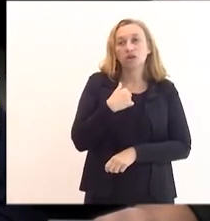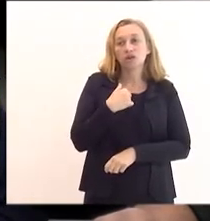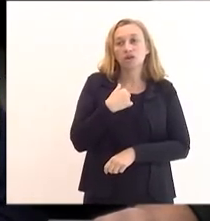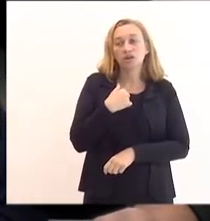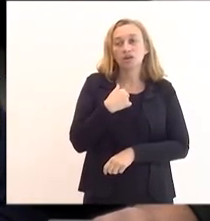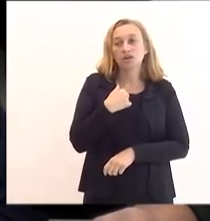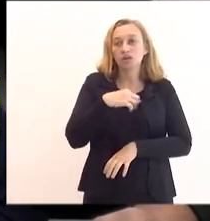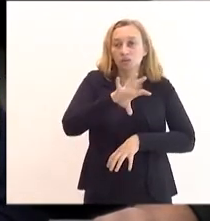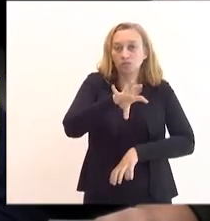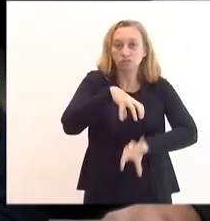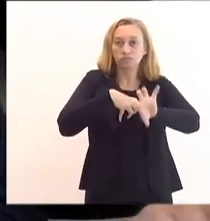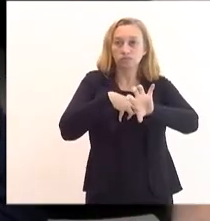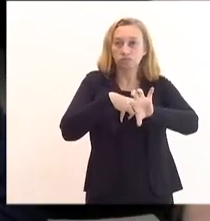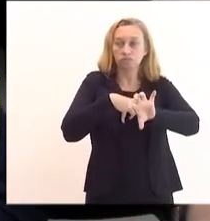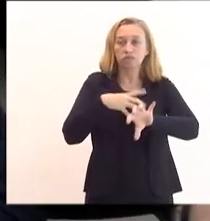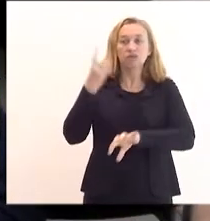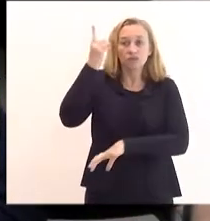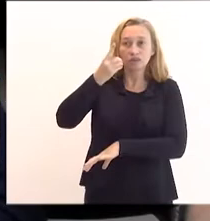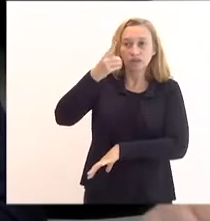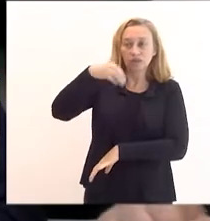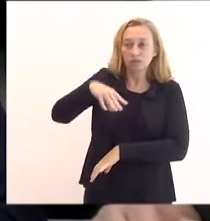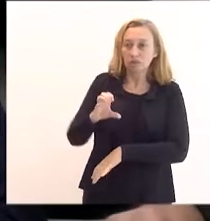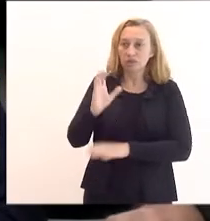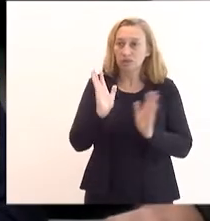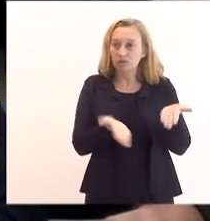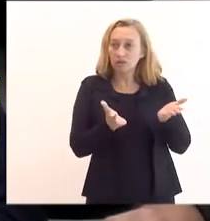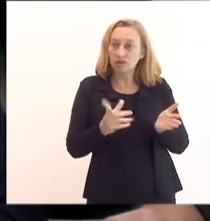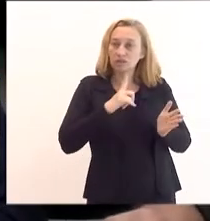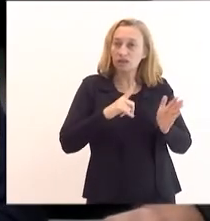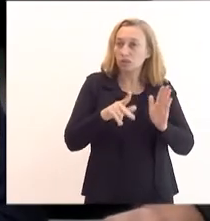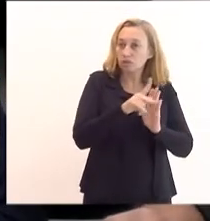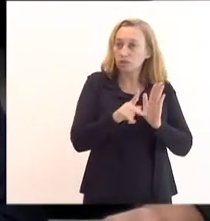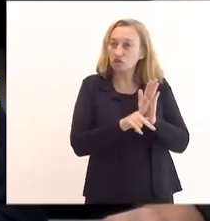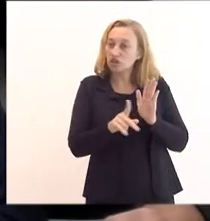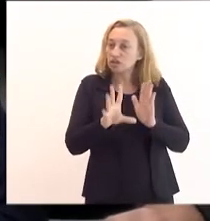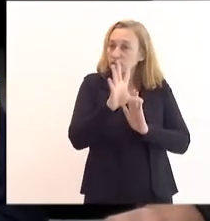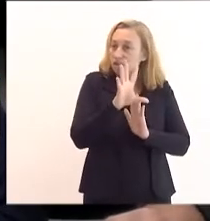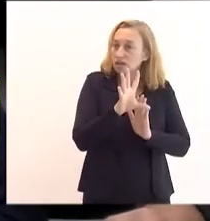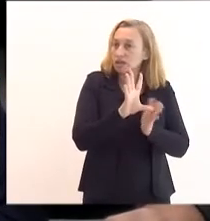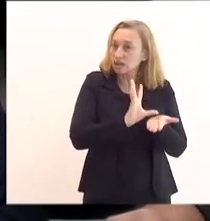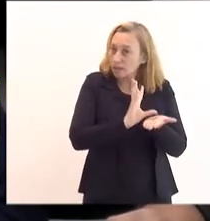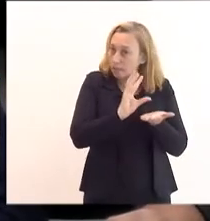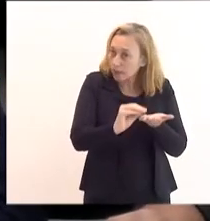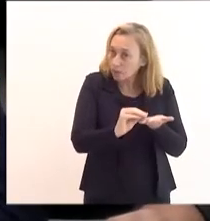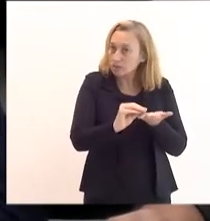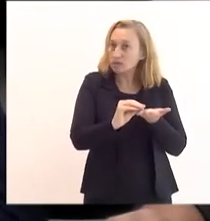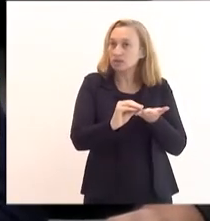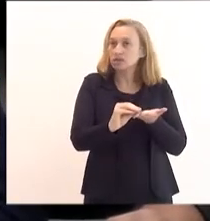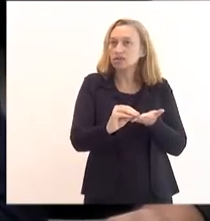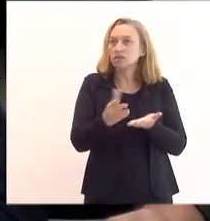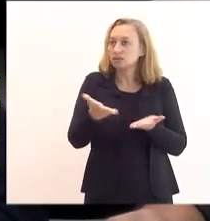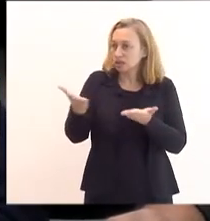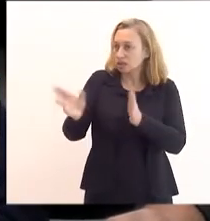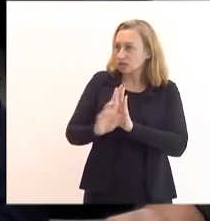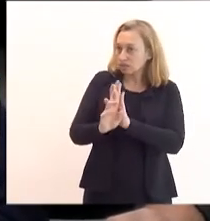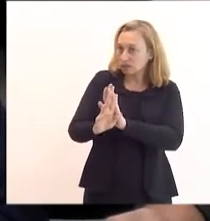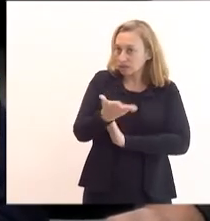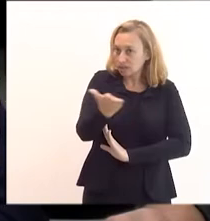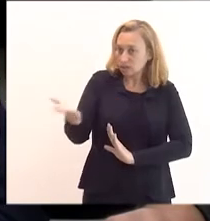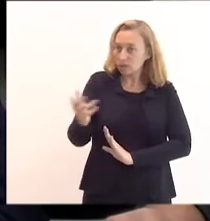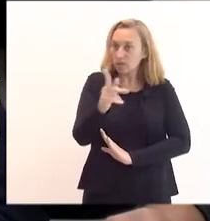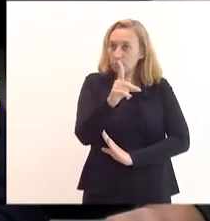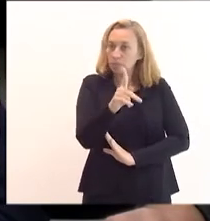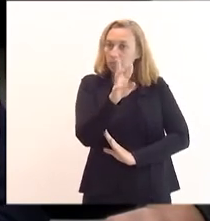do deputado Mink agora, porque há um projeto na pauta, que é um projeto, está até aqui os representantes da